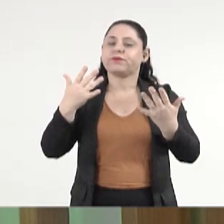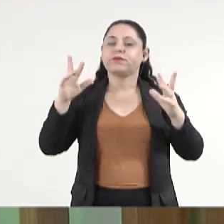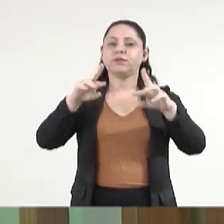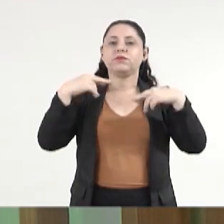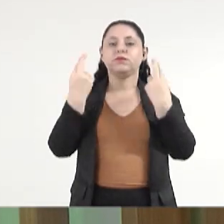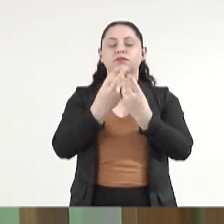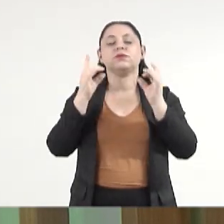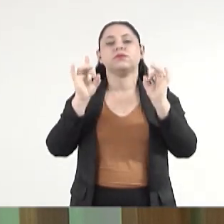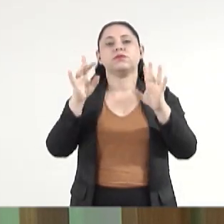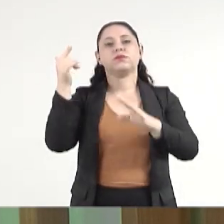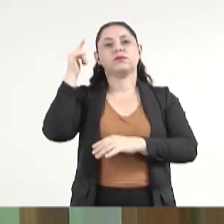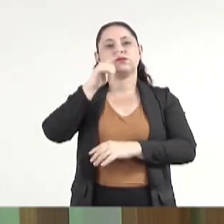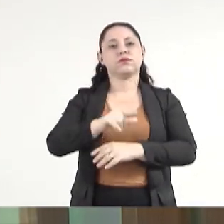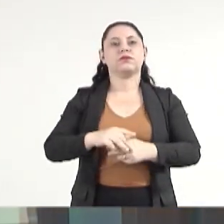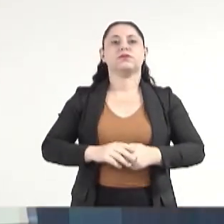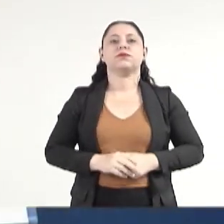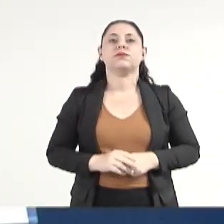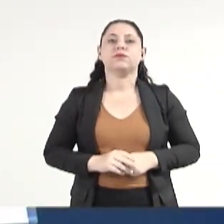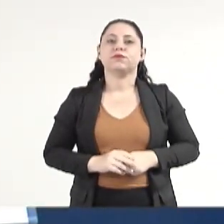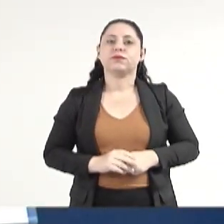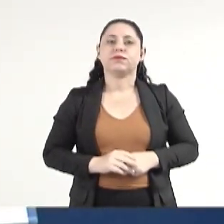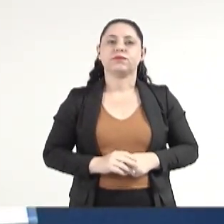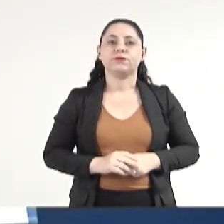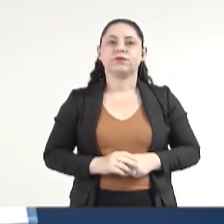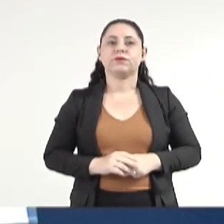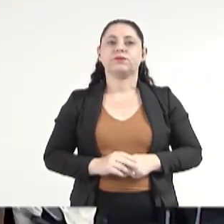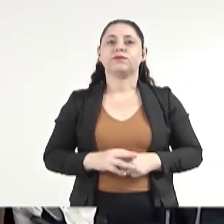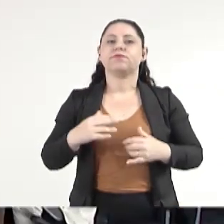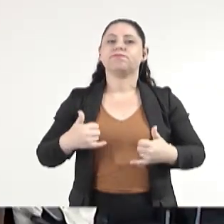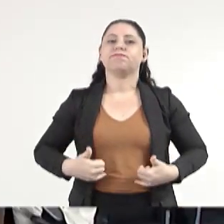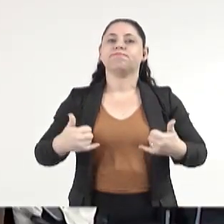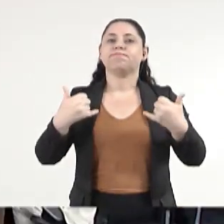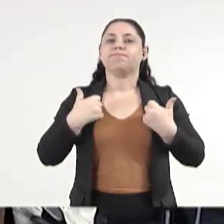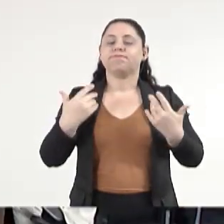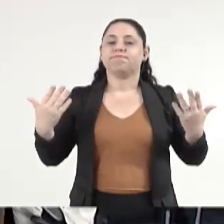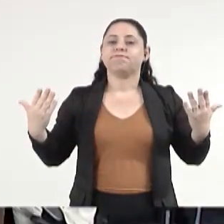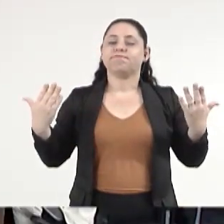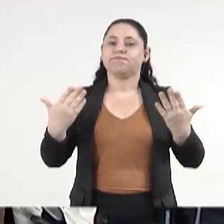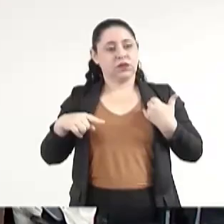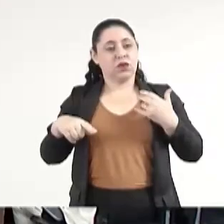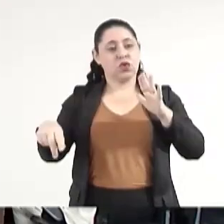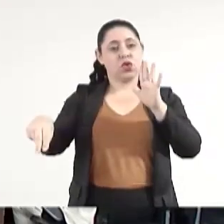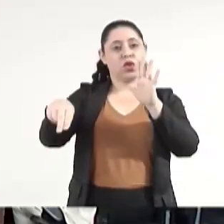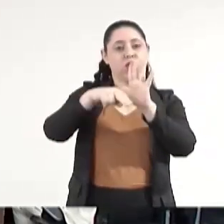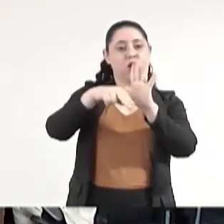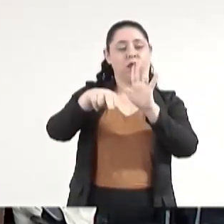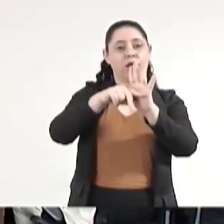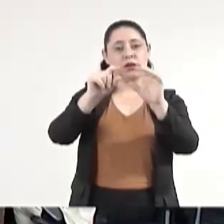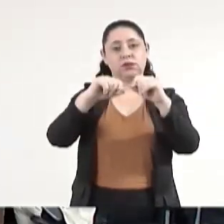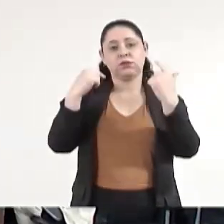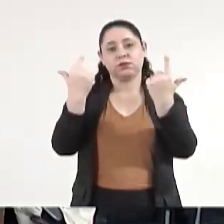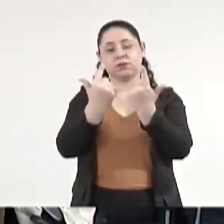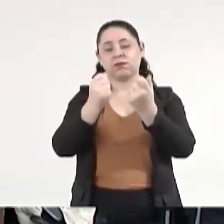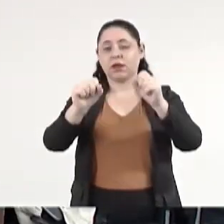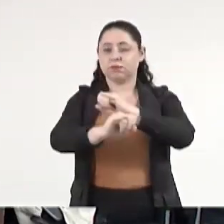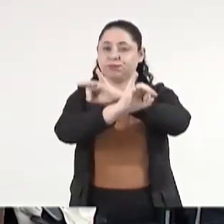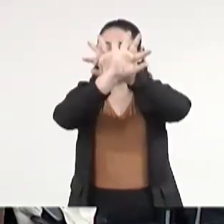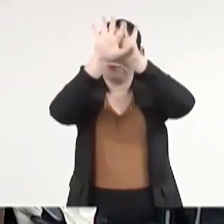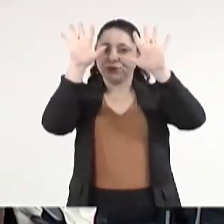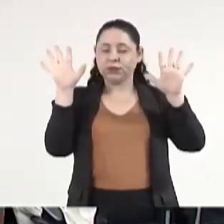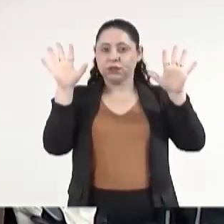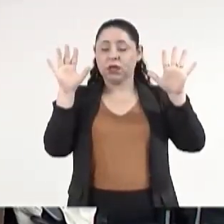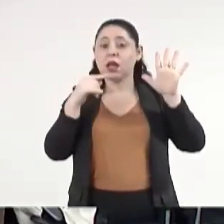de hoje sobre essa conquista. Com muita honra, a nota da Assembleia na